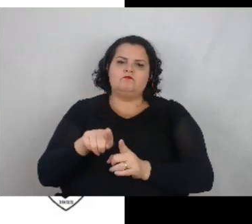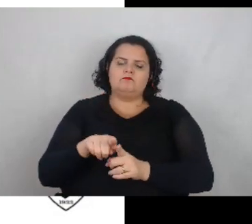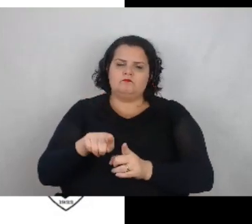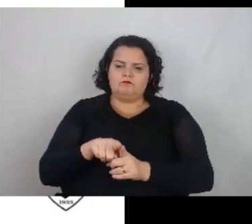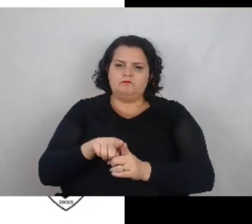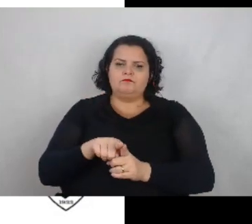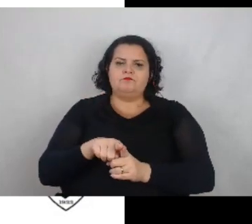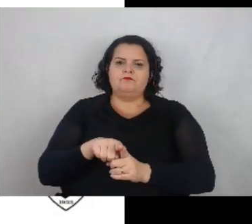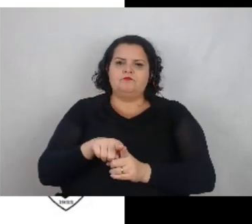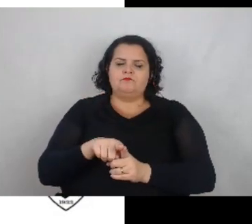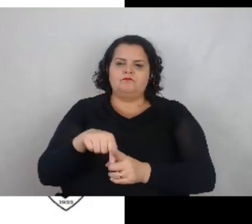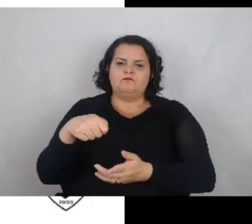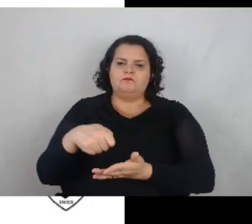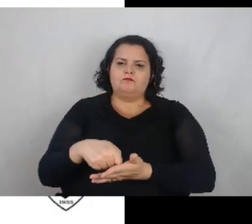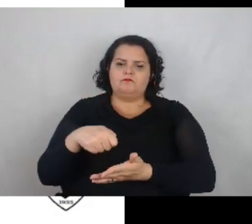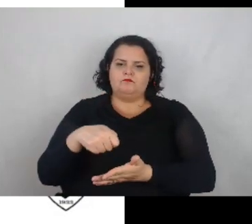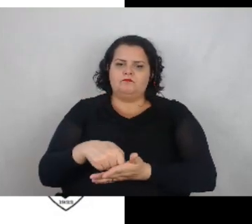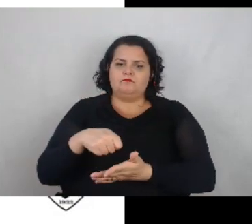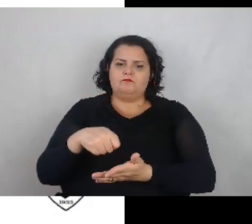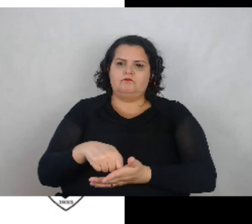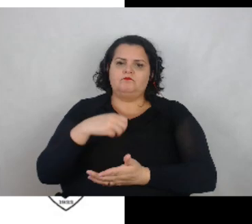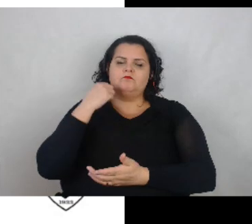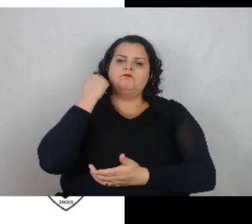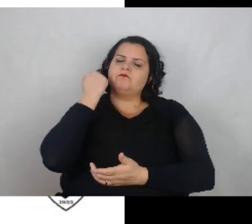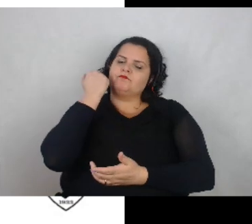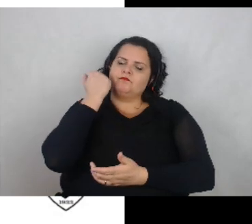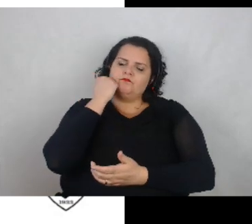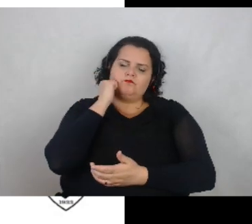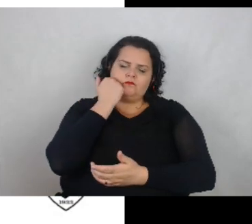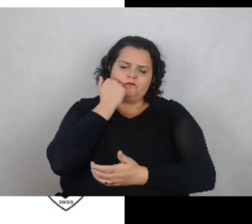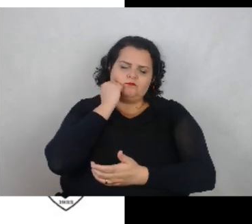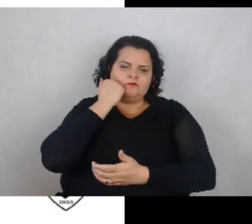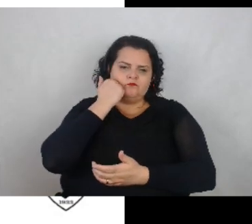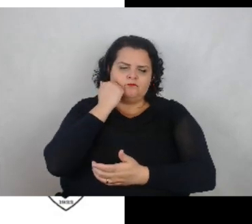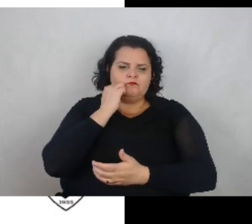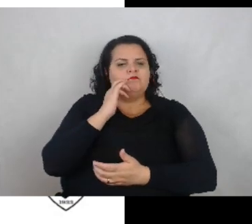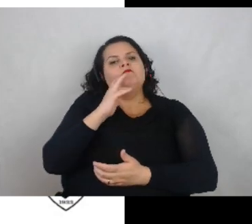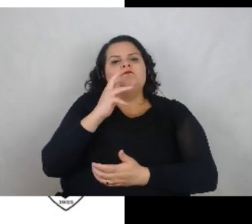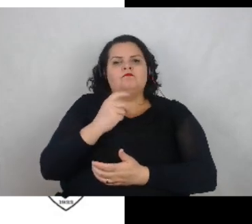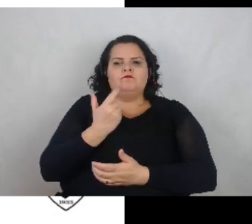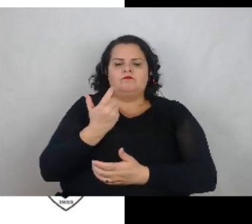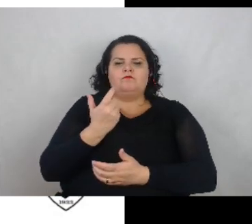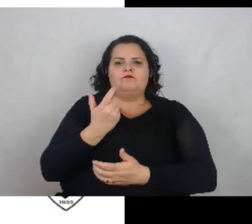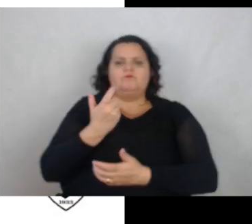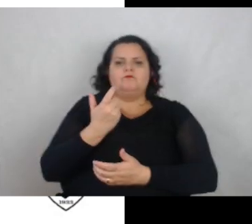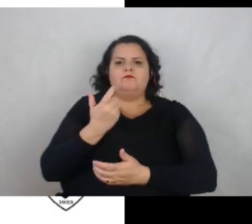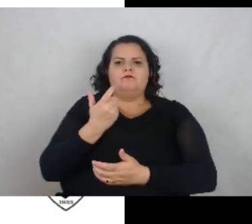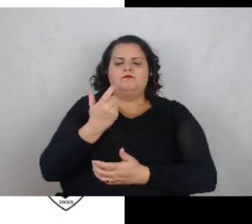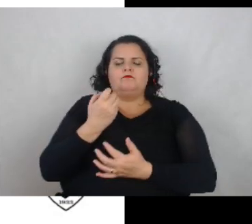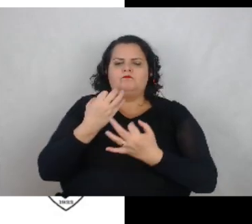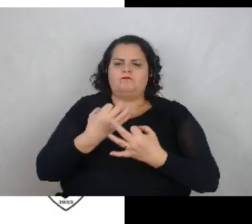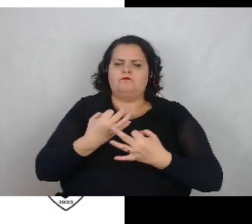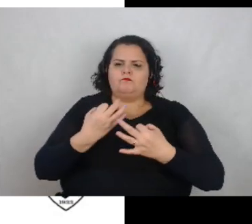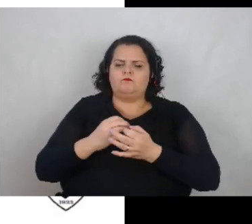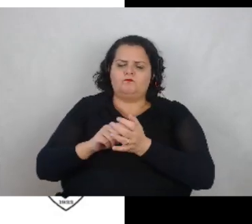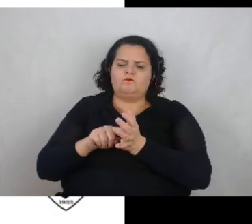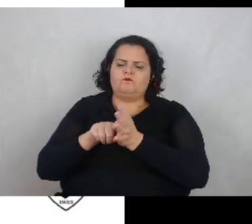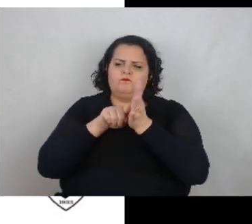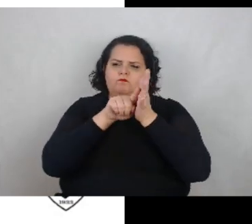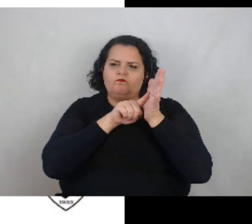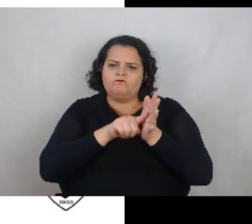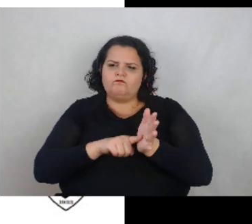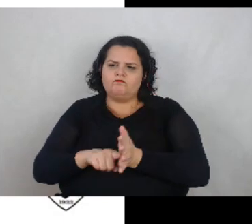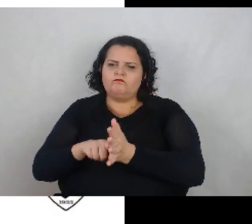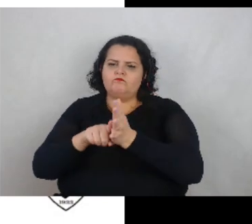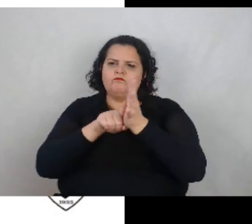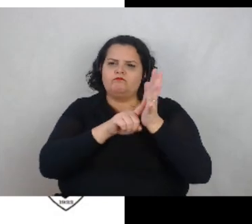a rigidez da ciência que tem que se ter durante o estudo de todos os novos fármacos, como